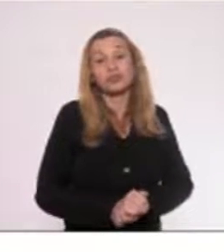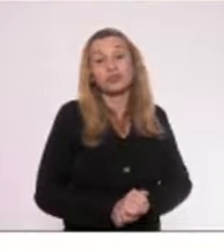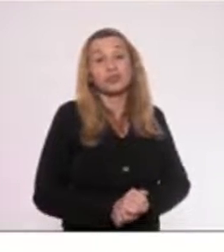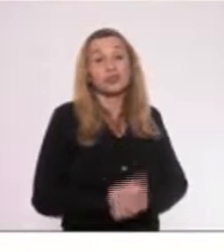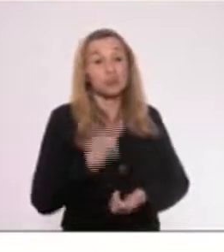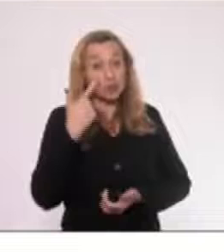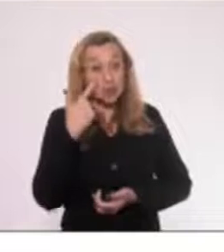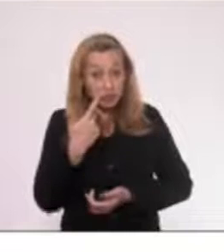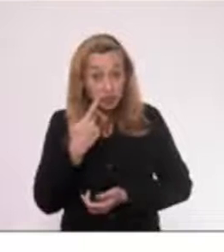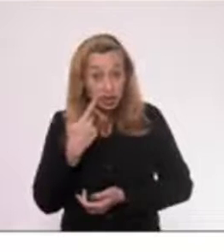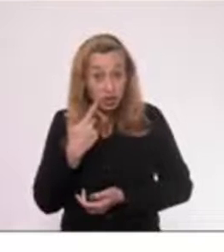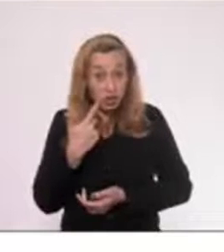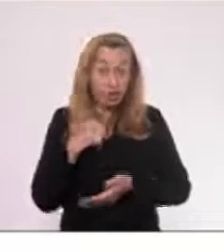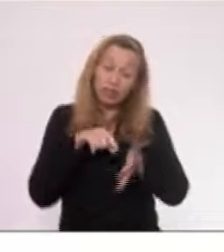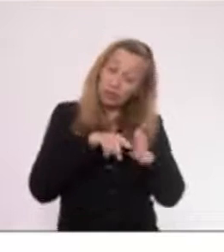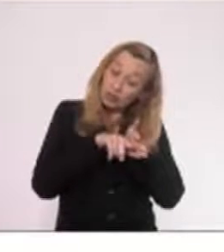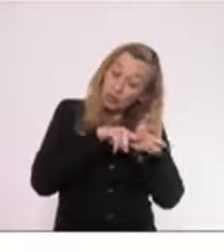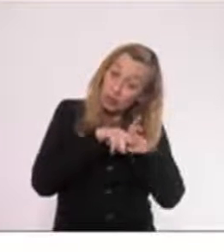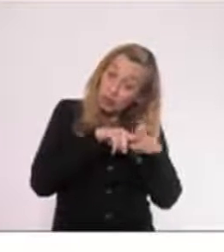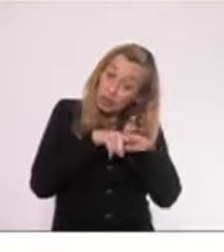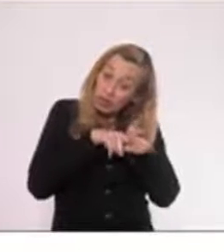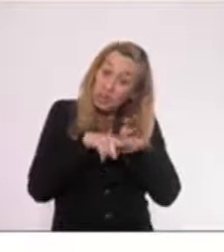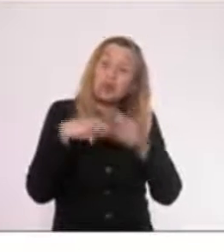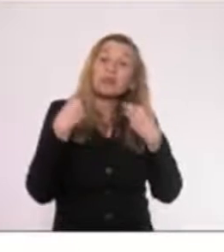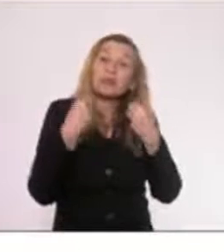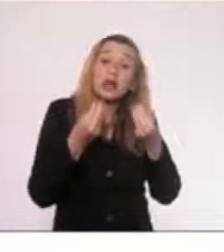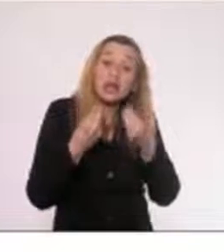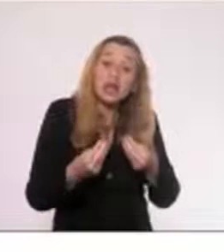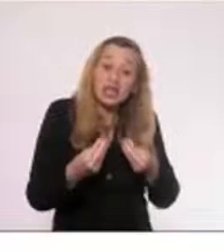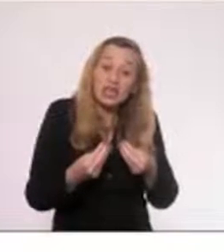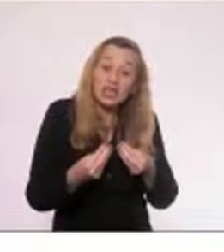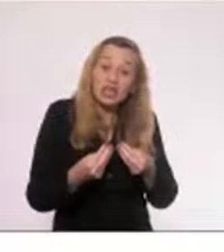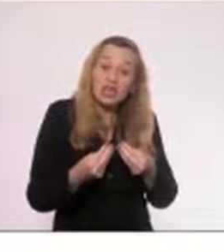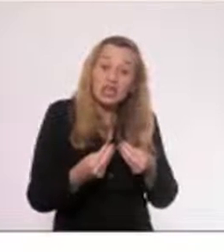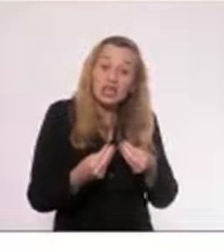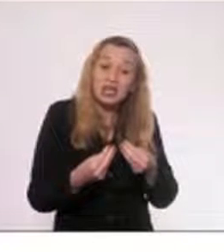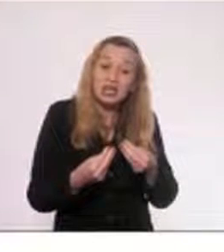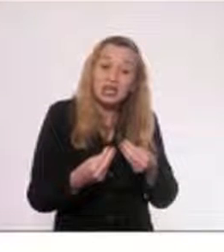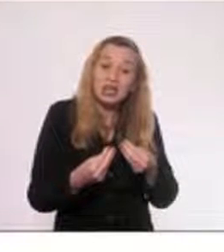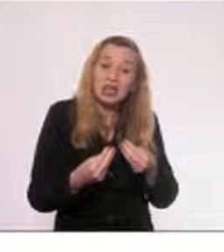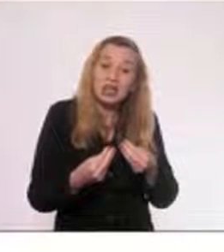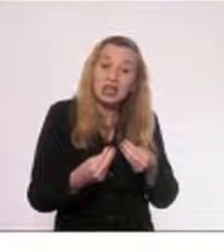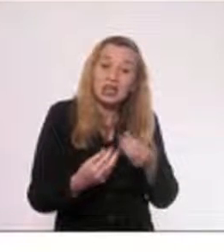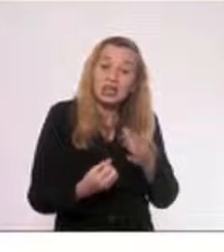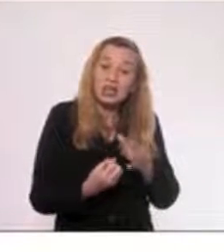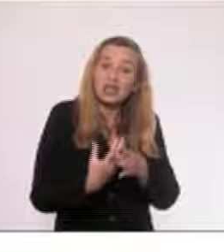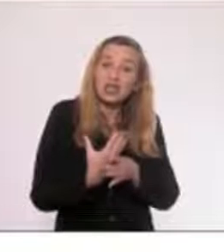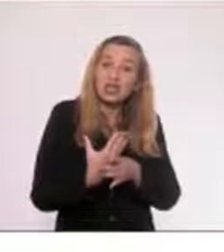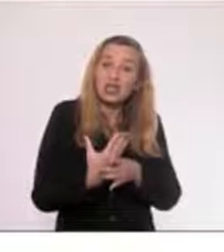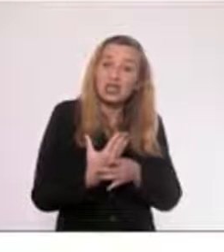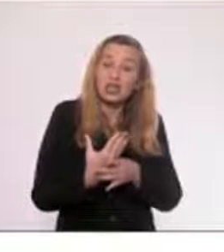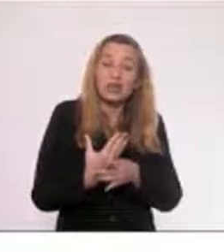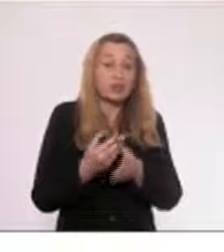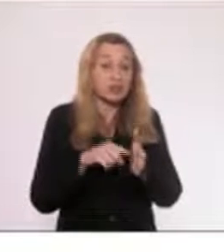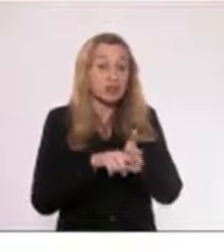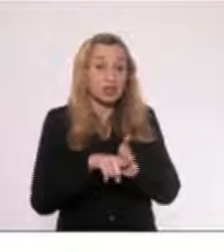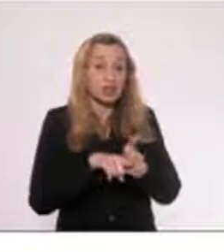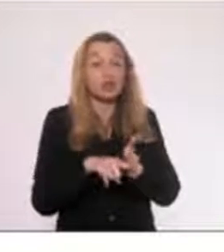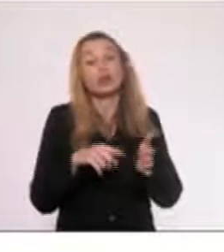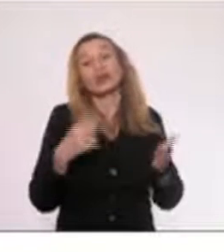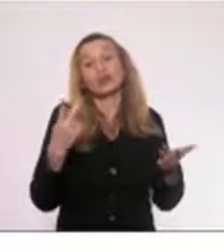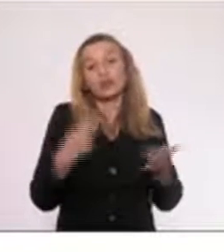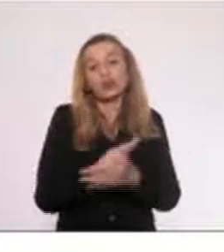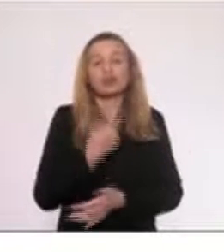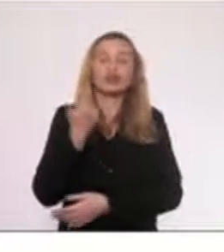revelar com base nas nossas investigações, para que precisa instalar uma fiscalização então? O que houve nessa casa foi mais